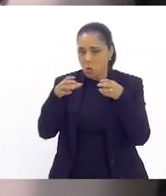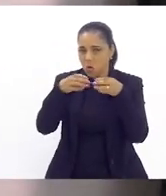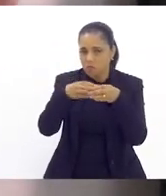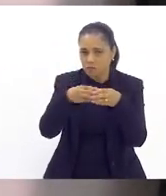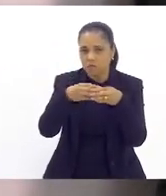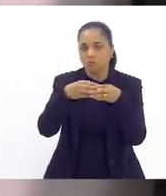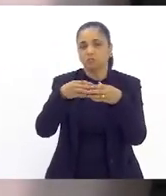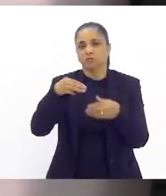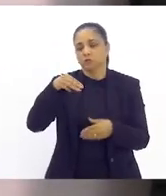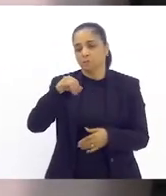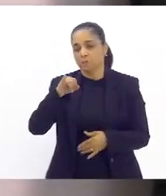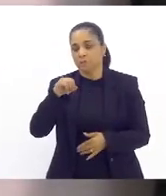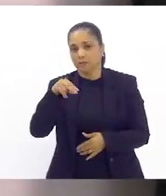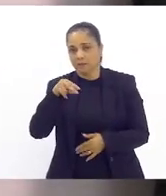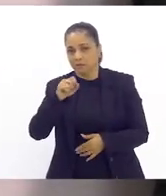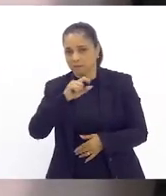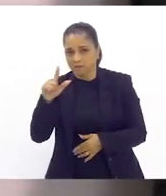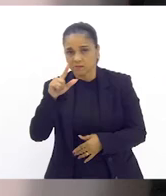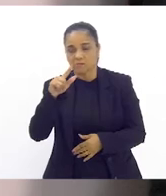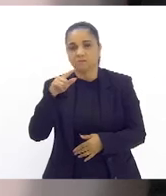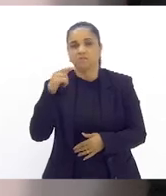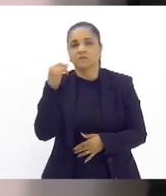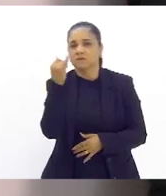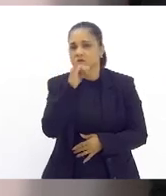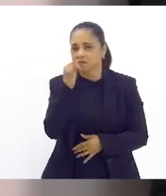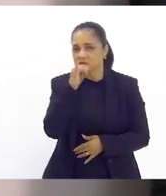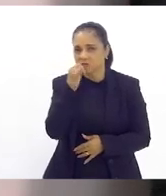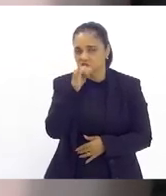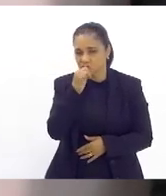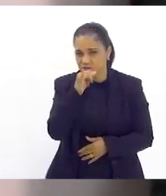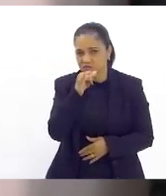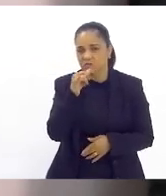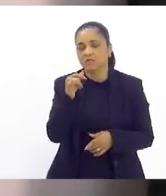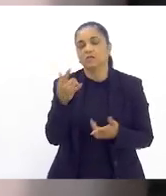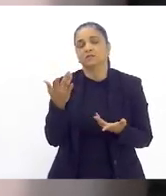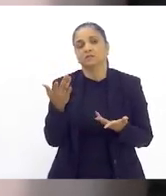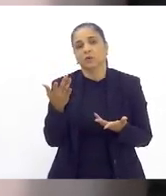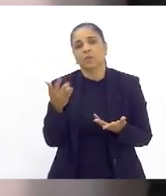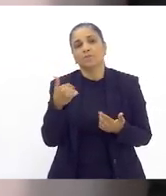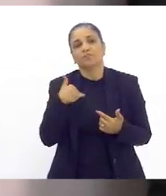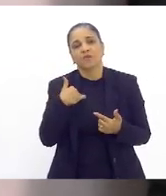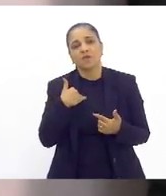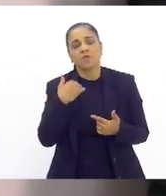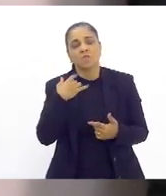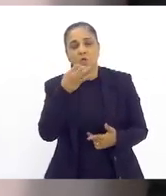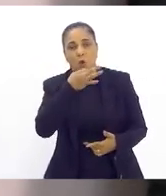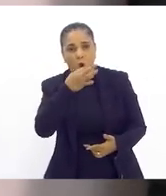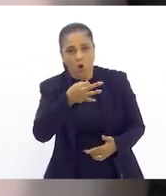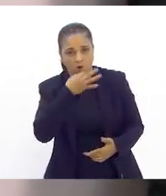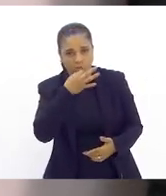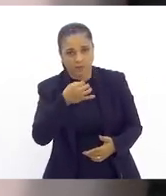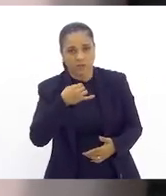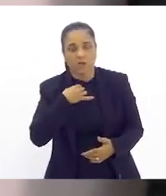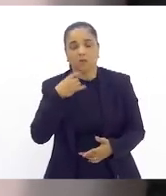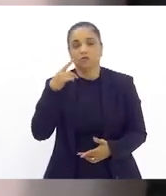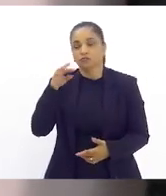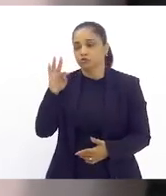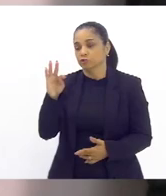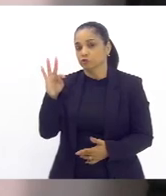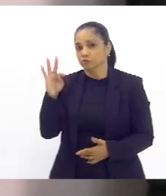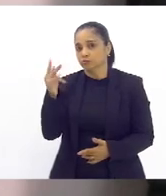minas de energia a comissão prima dessa daqui então acho o deputado Thiago Rangel